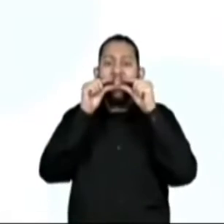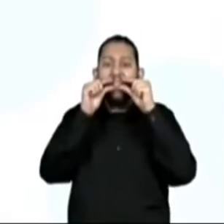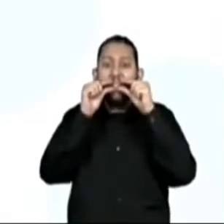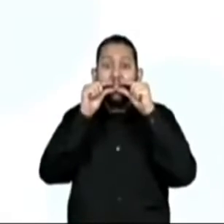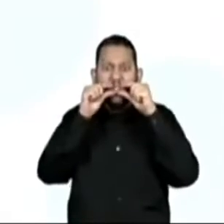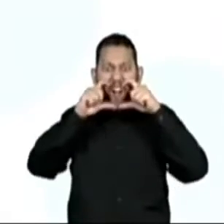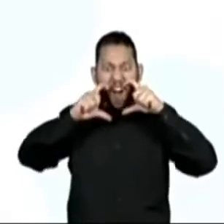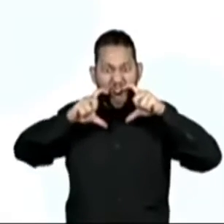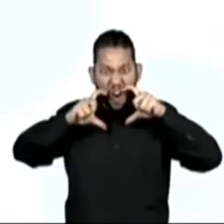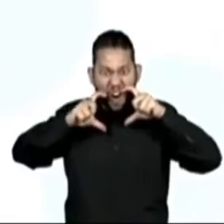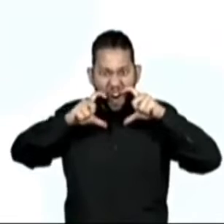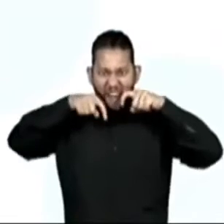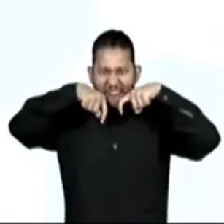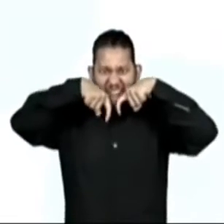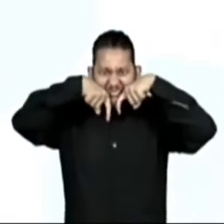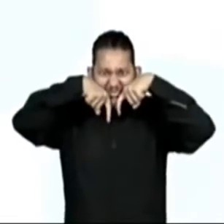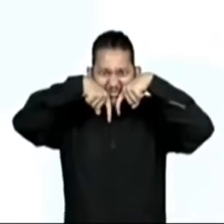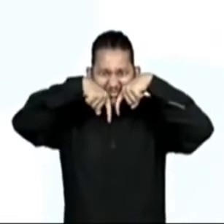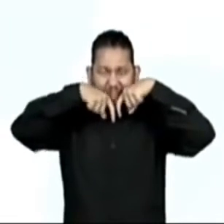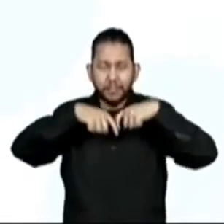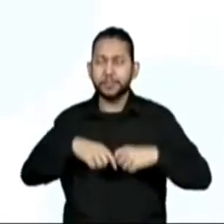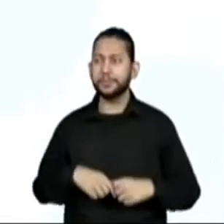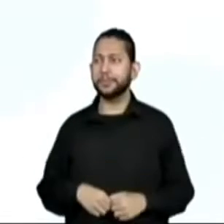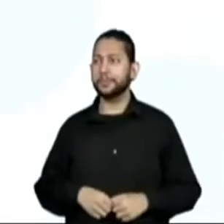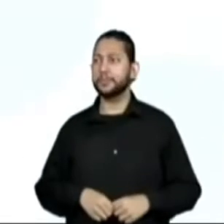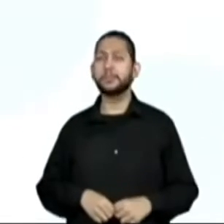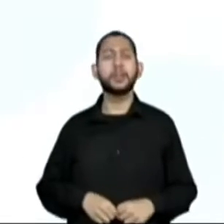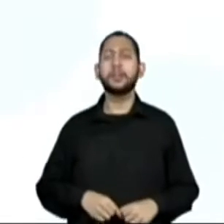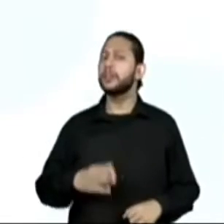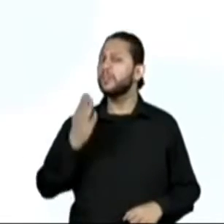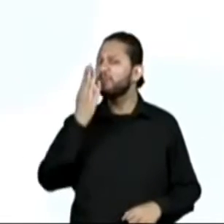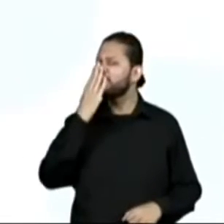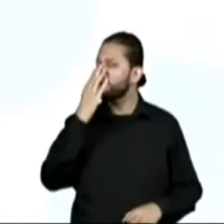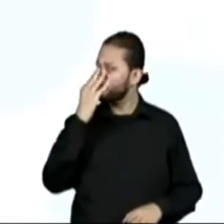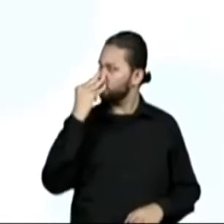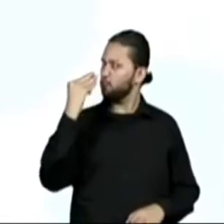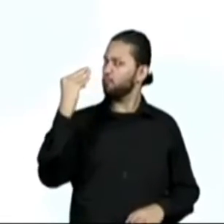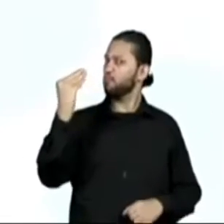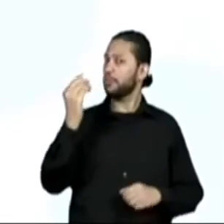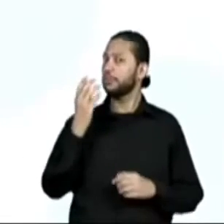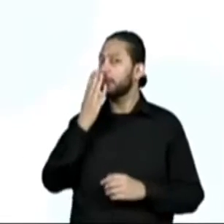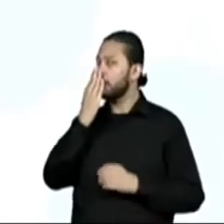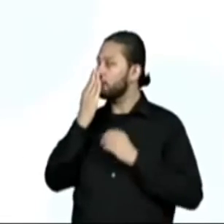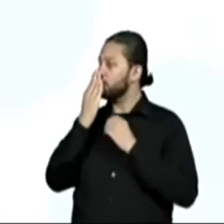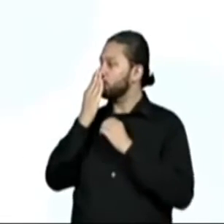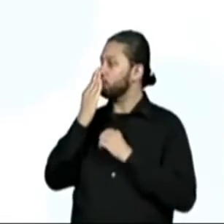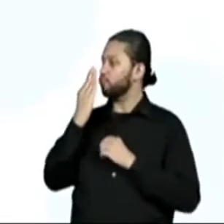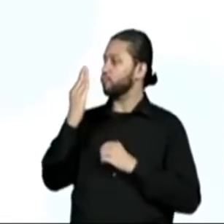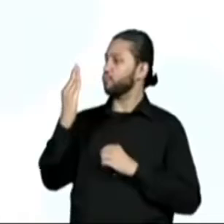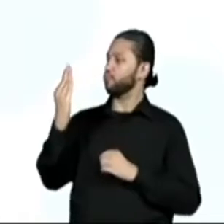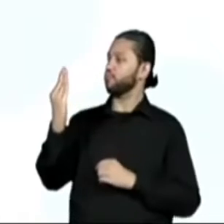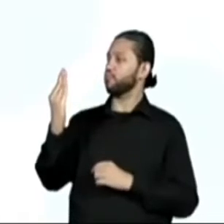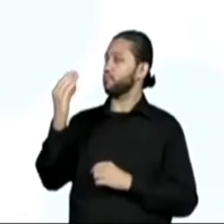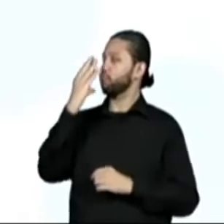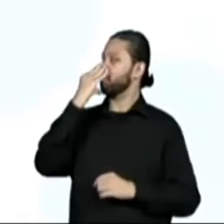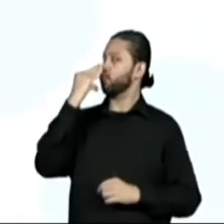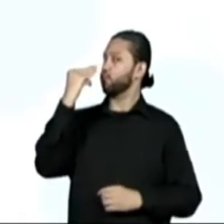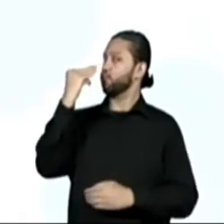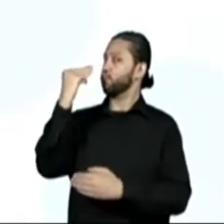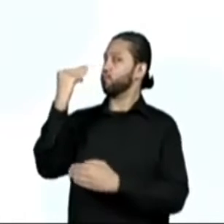Mau. Estão falando que o nariz dele também é grande, né? O focinho dele é grande.